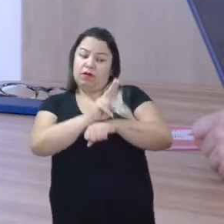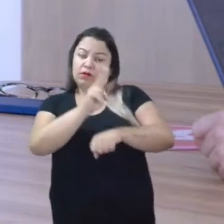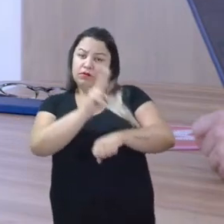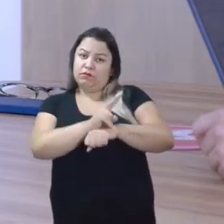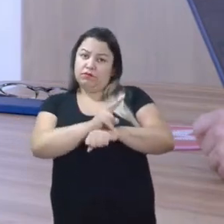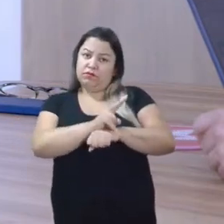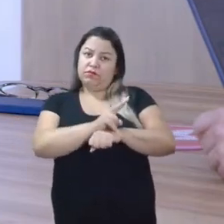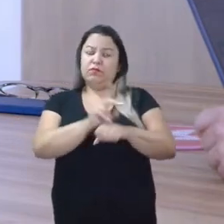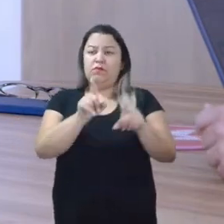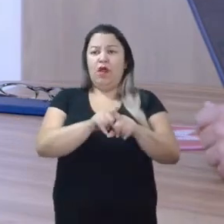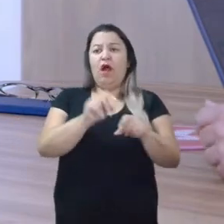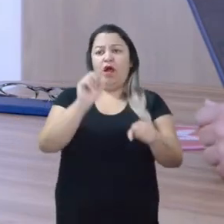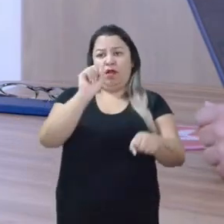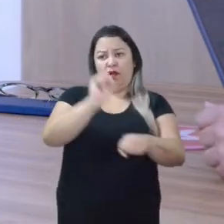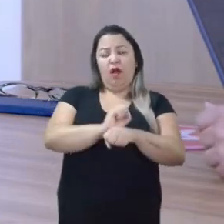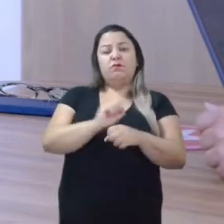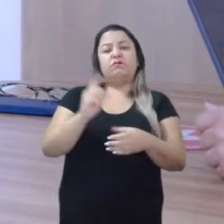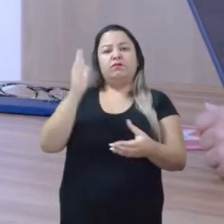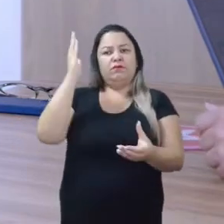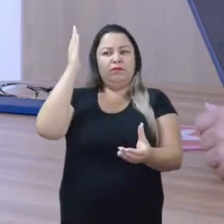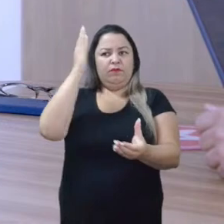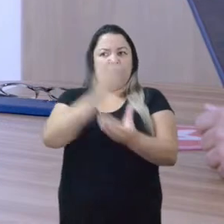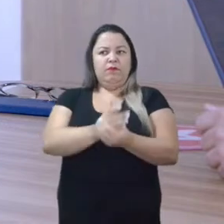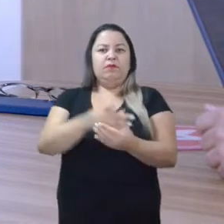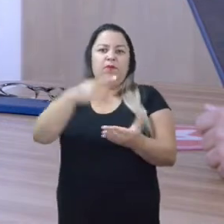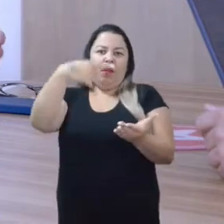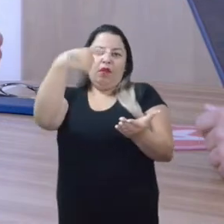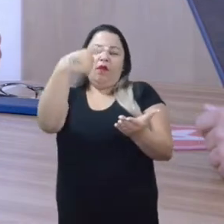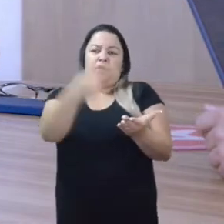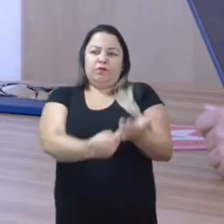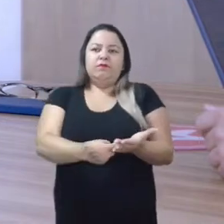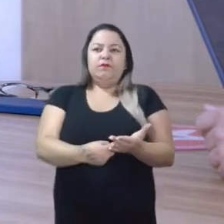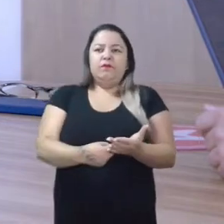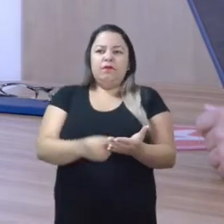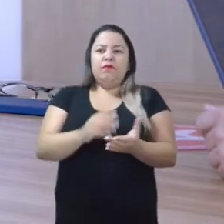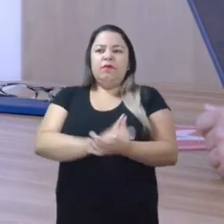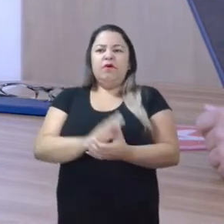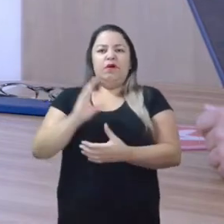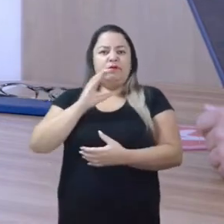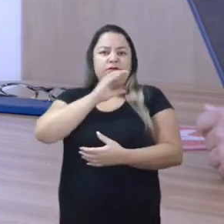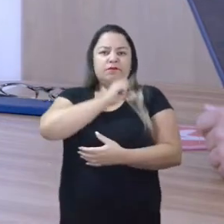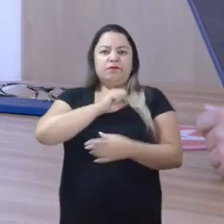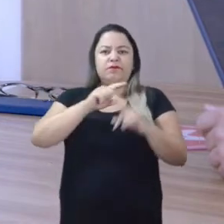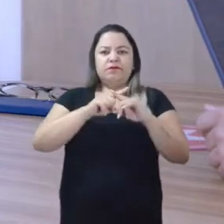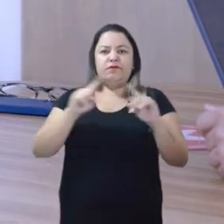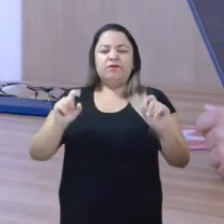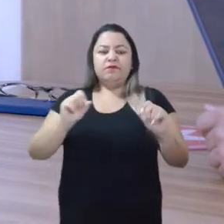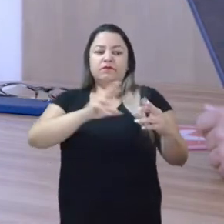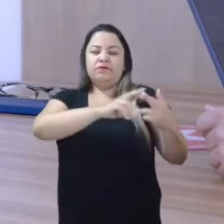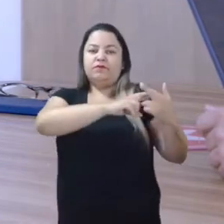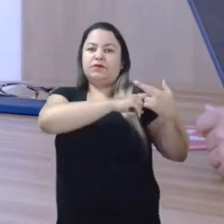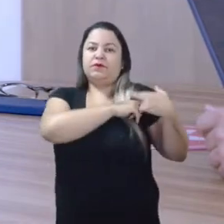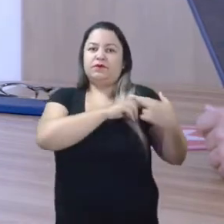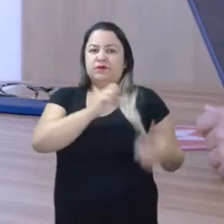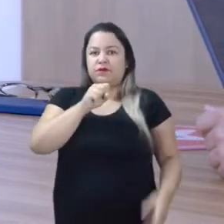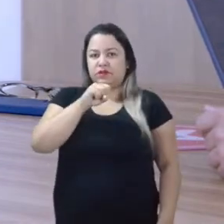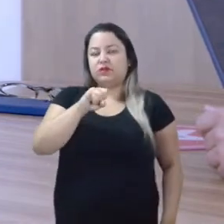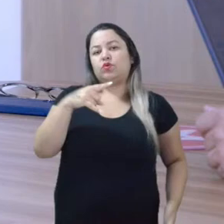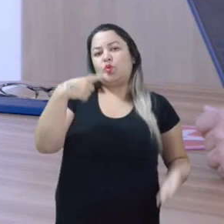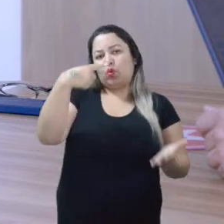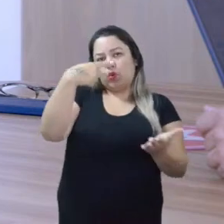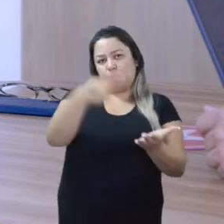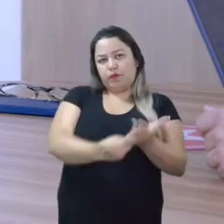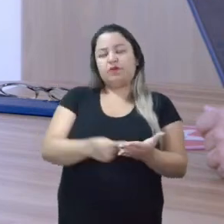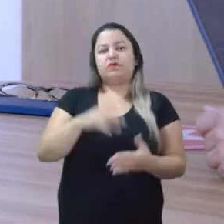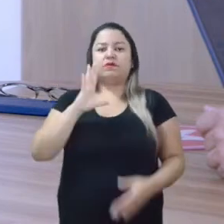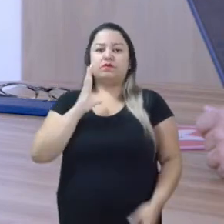vier uma decisão judicial eu cumprirei imediatamente. E aí somente será responsabilizada se deixar de cumprir essa decisão judicial.